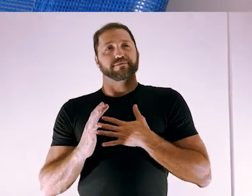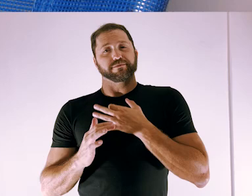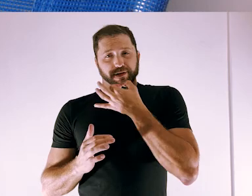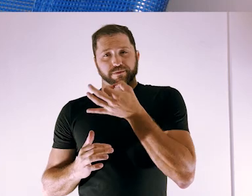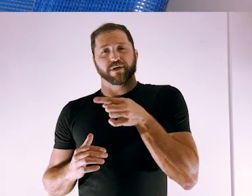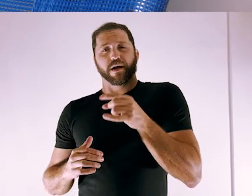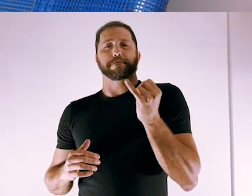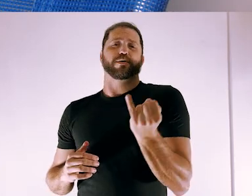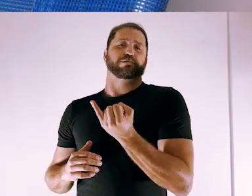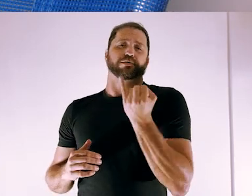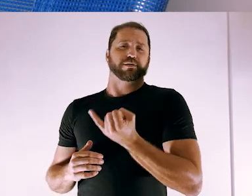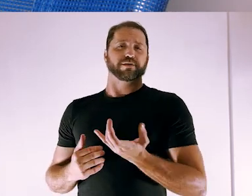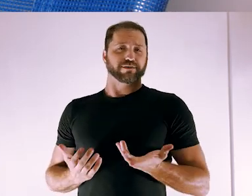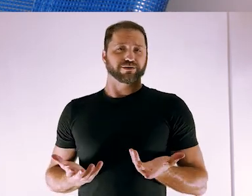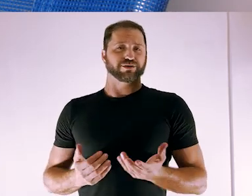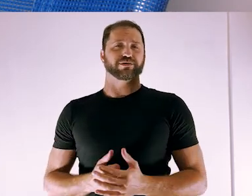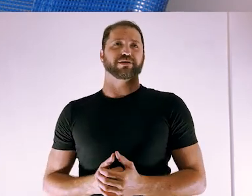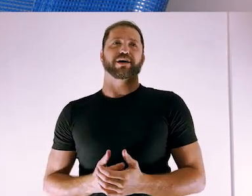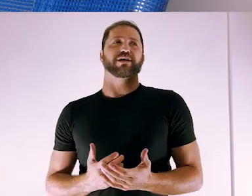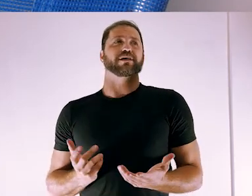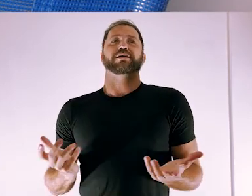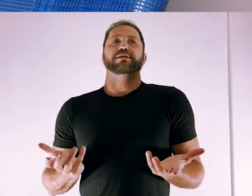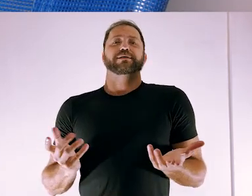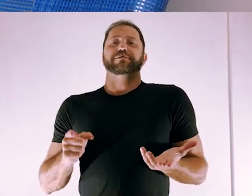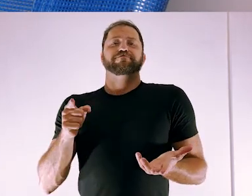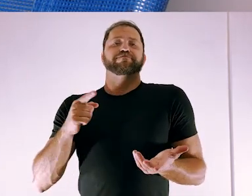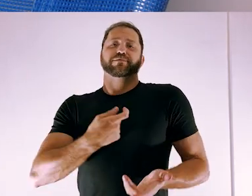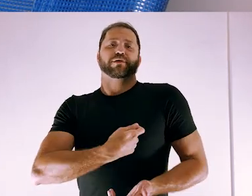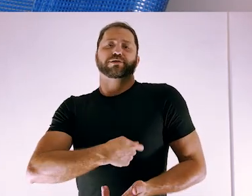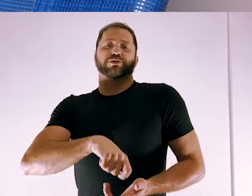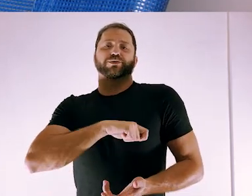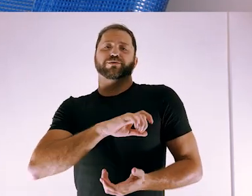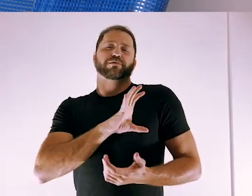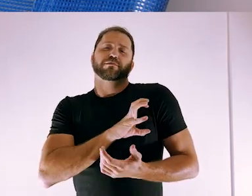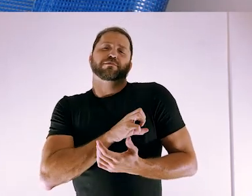é algo assim que eu sempre achei extremamente importante. Afinal de contas,